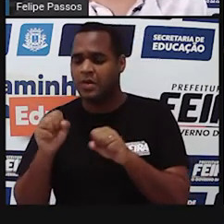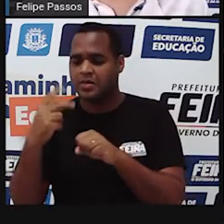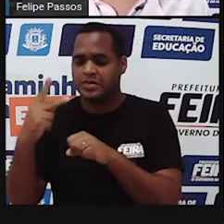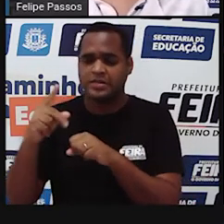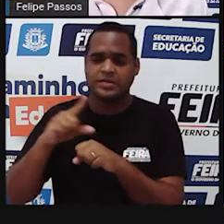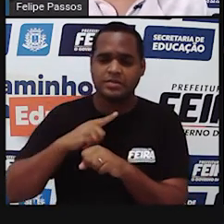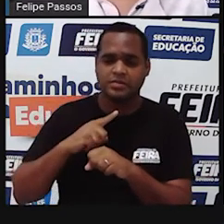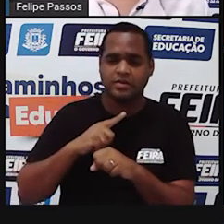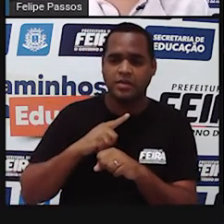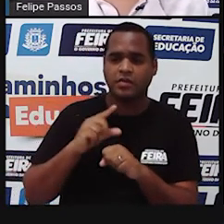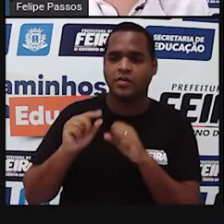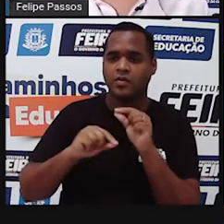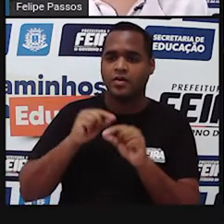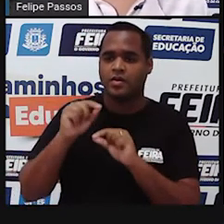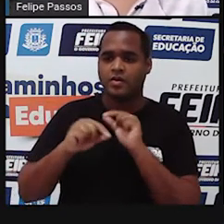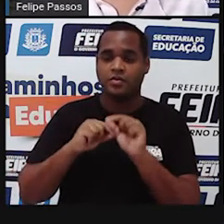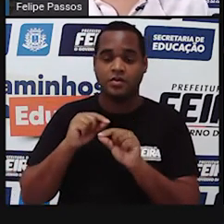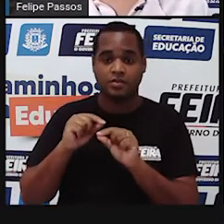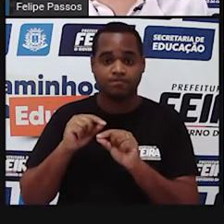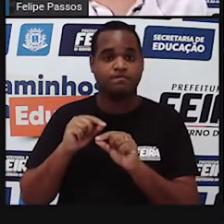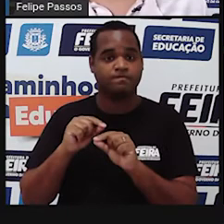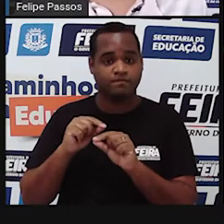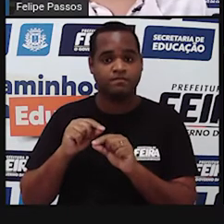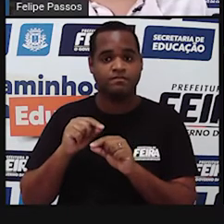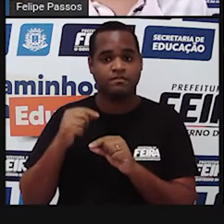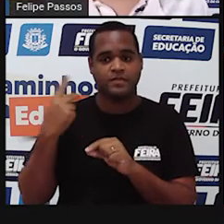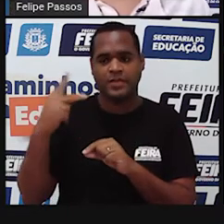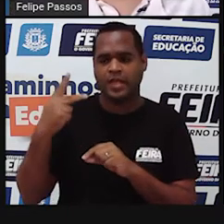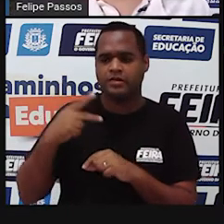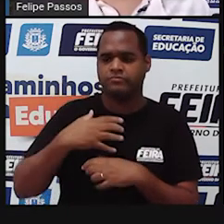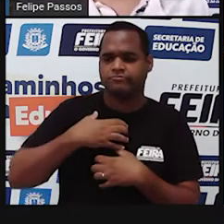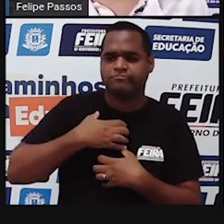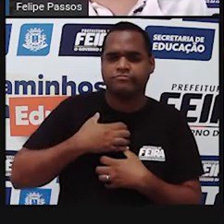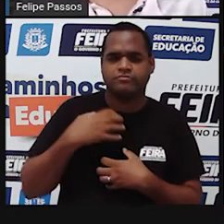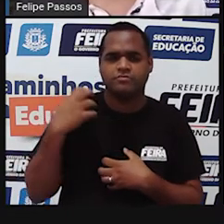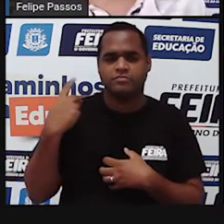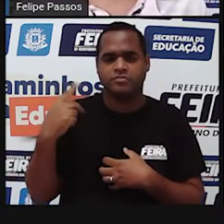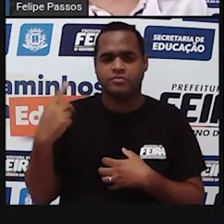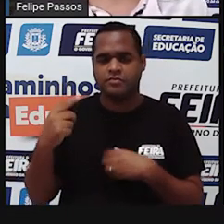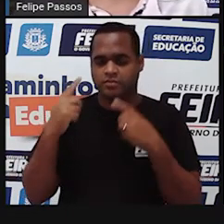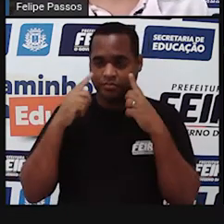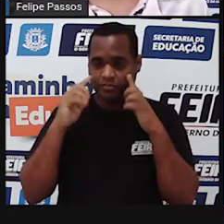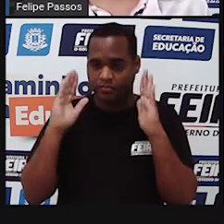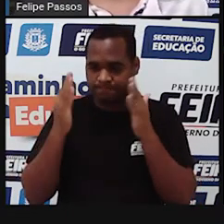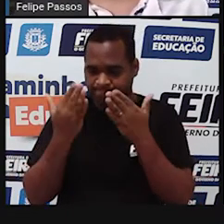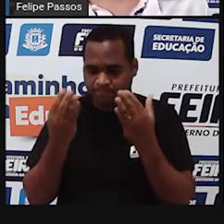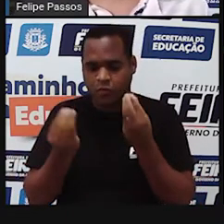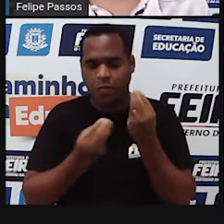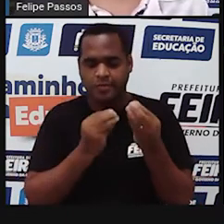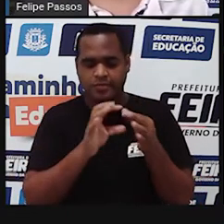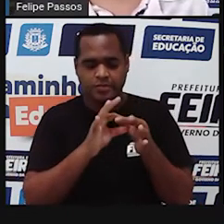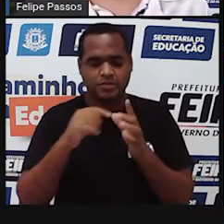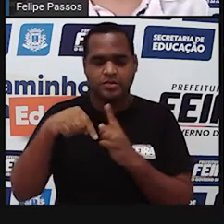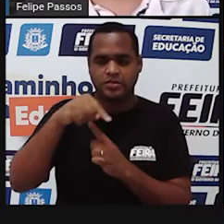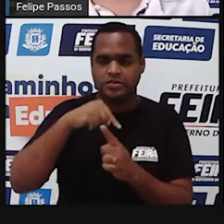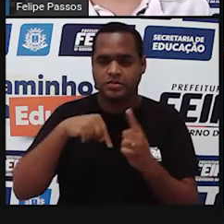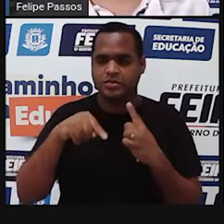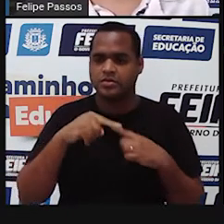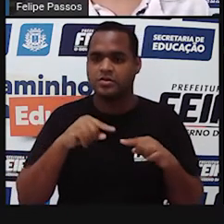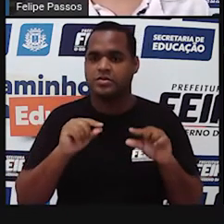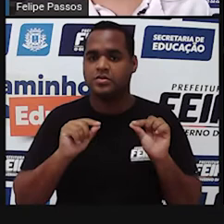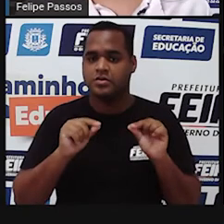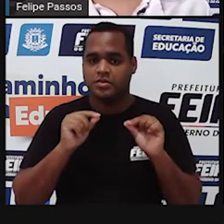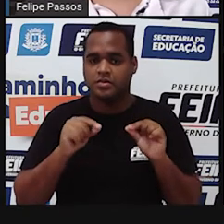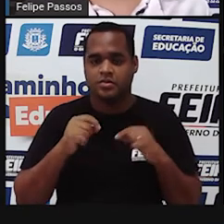atinge a forma como o outro se enxerga, a forma como o outro quer se relacionar, né? É uma questão aí da